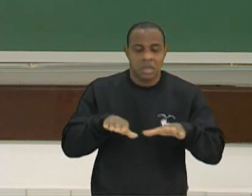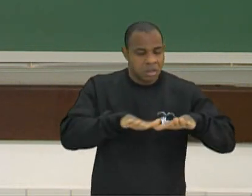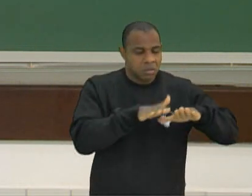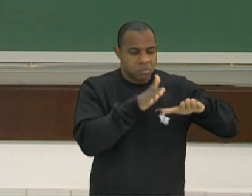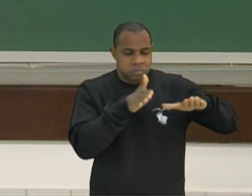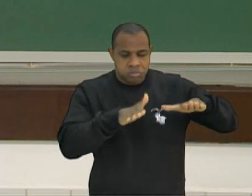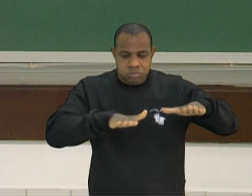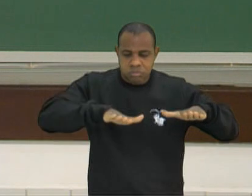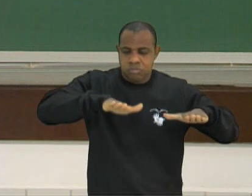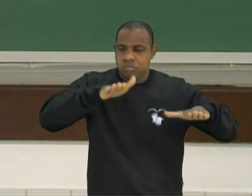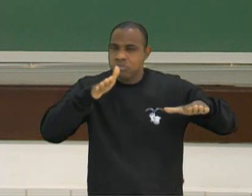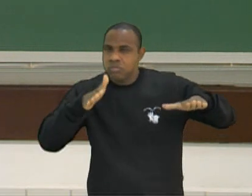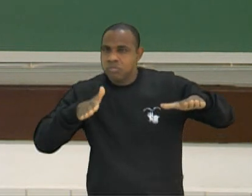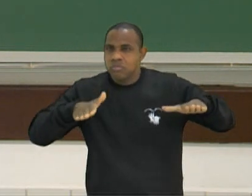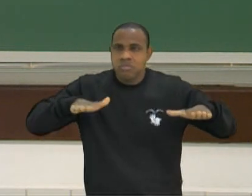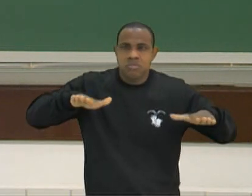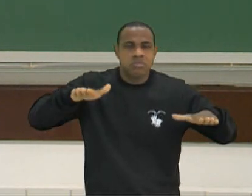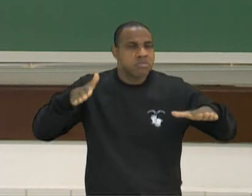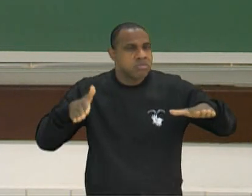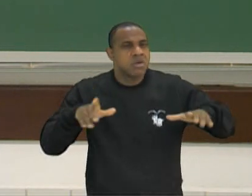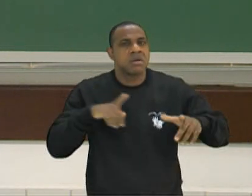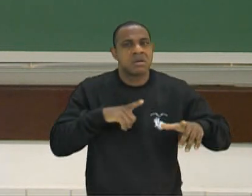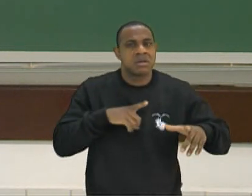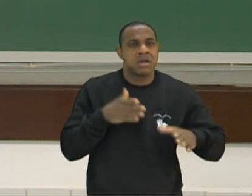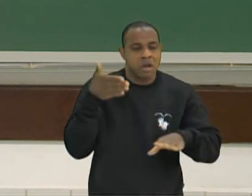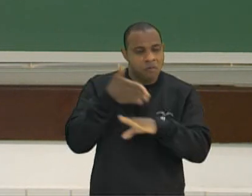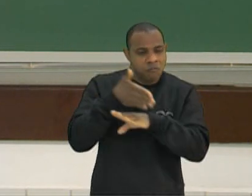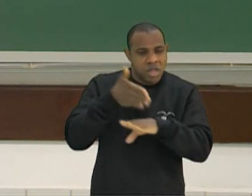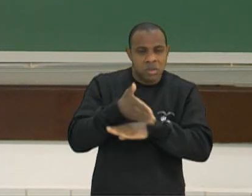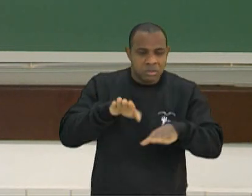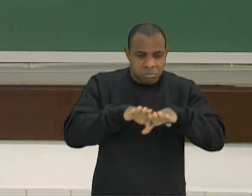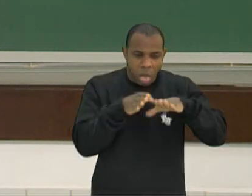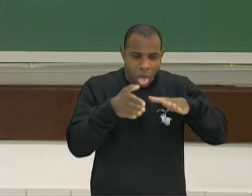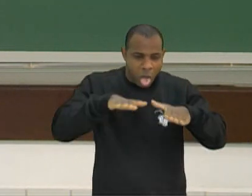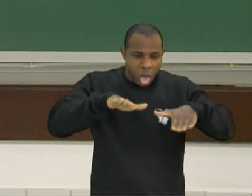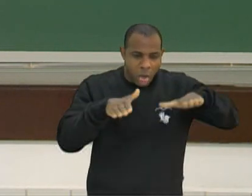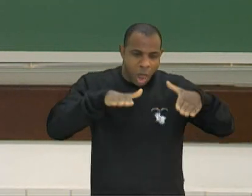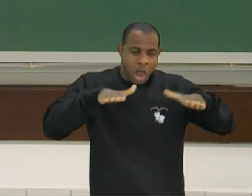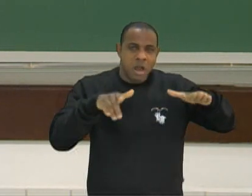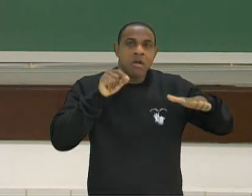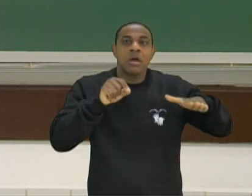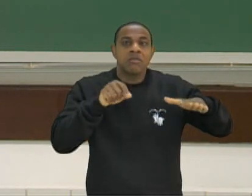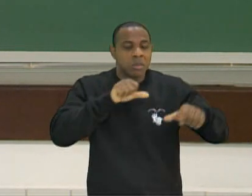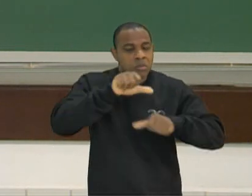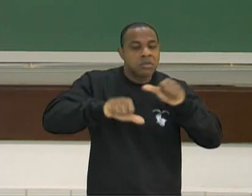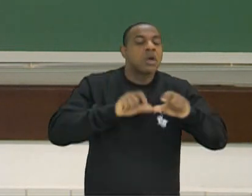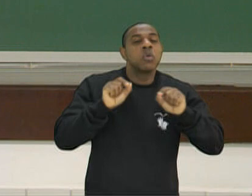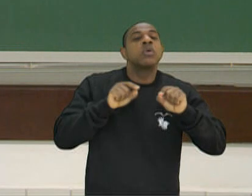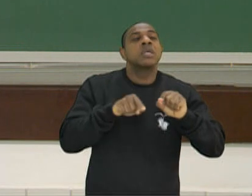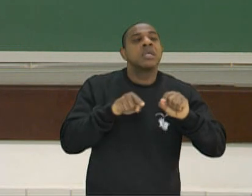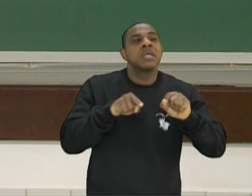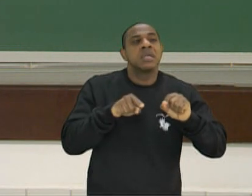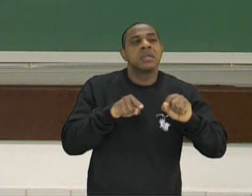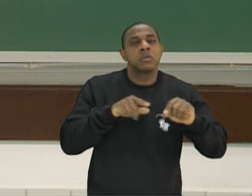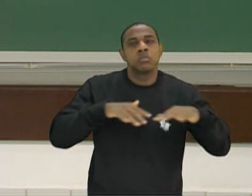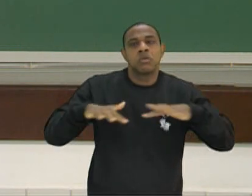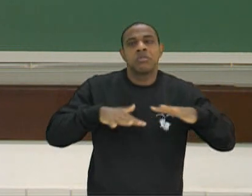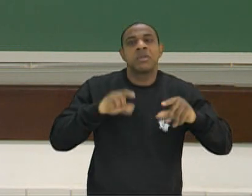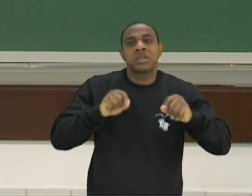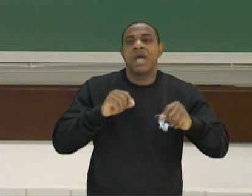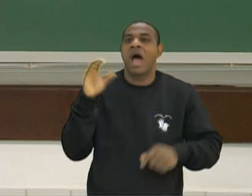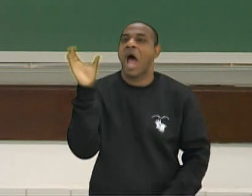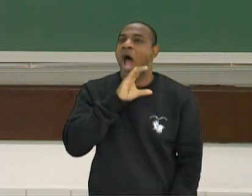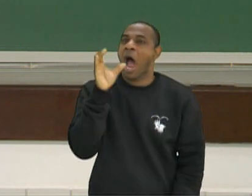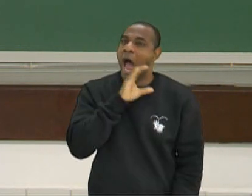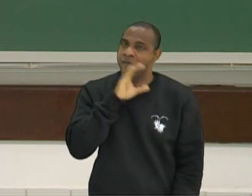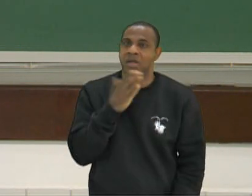se quebrem de maneira muito mais sequencial, mas a frequência acaba sendo a mesma. O que vai modificar é o aspecto do comprimento de onda e da velocidade.